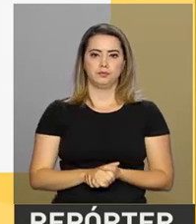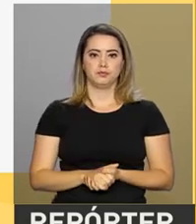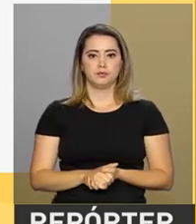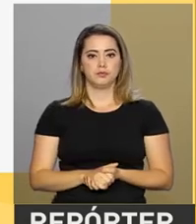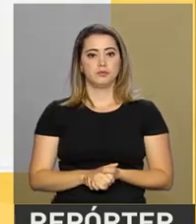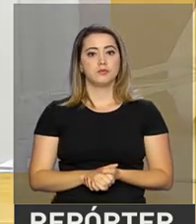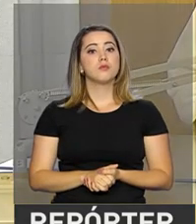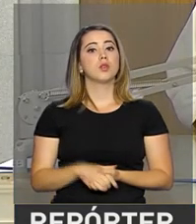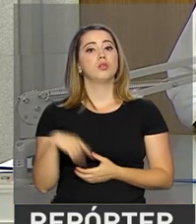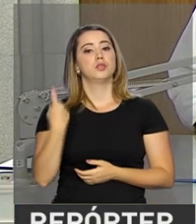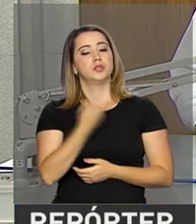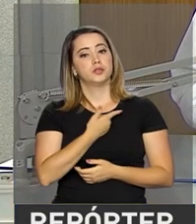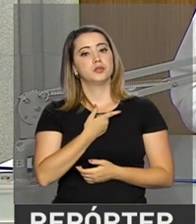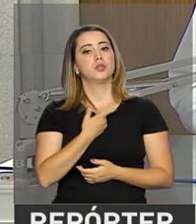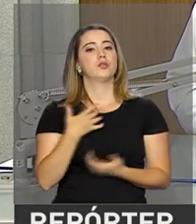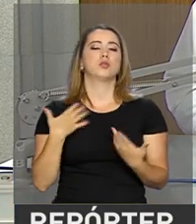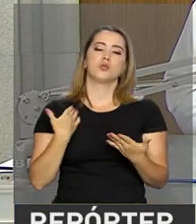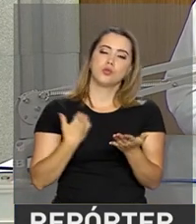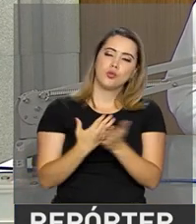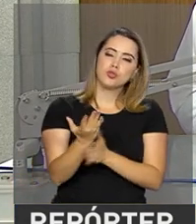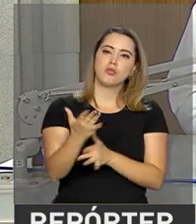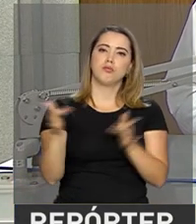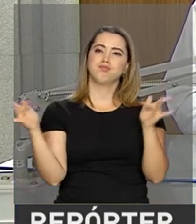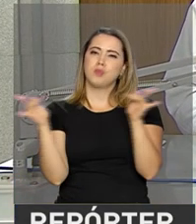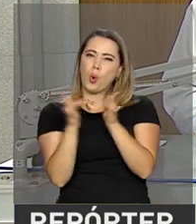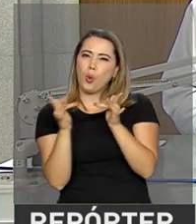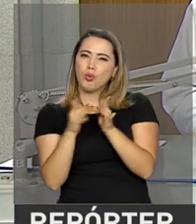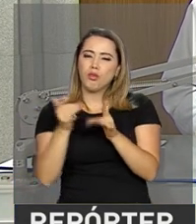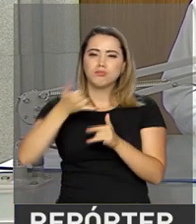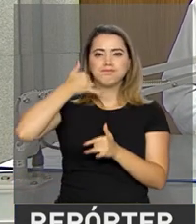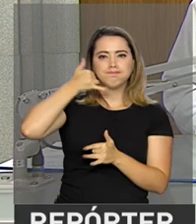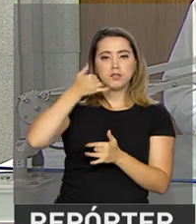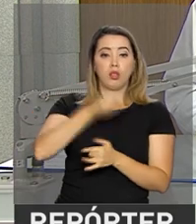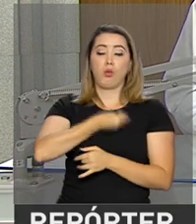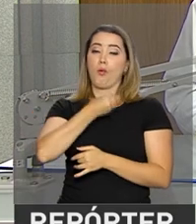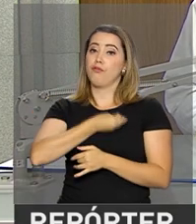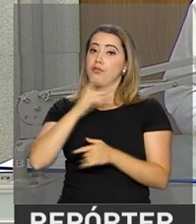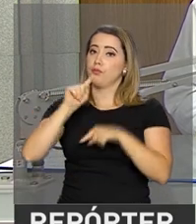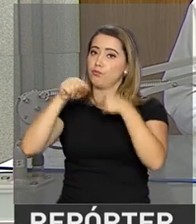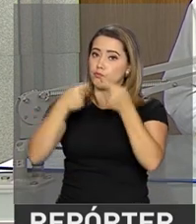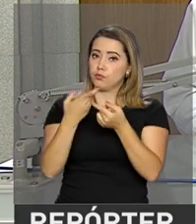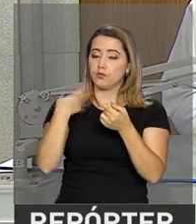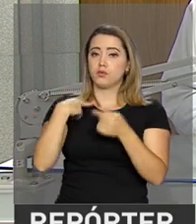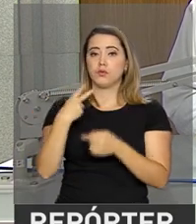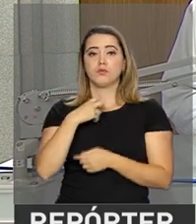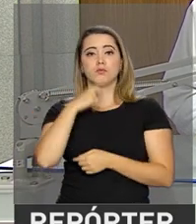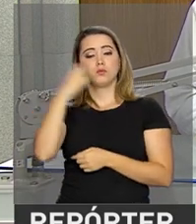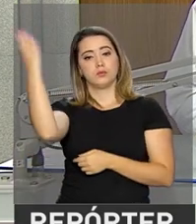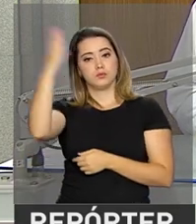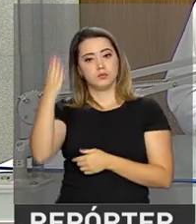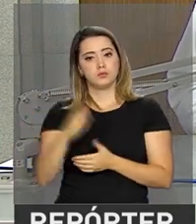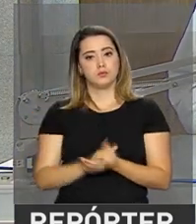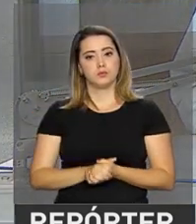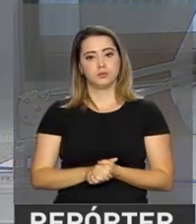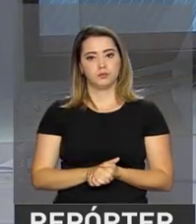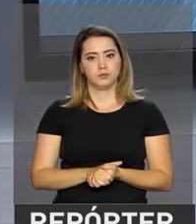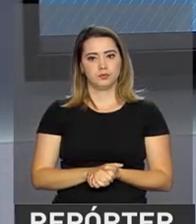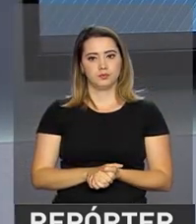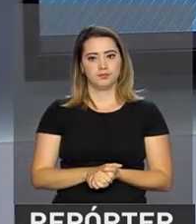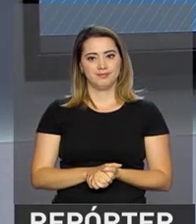continuamos tentando refazer o contato com o repórter paulo de hoje nos estados unidos ao vivo daqui a pouquinho na voz do brasil